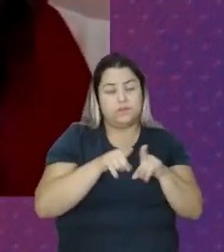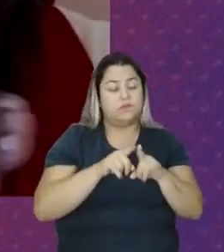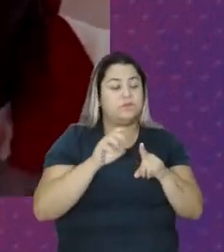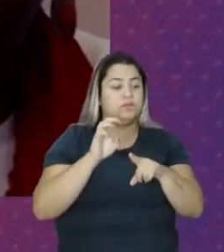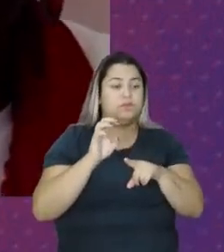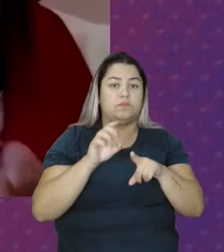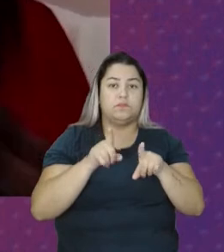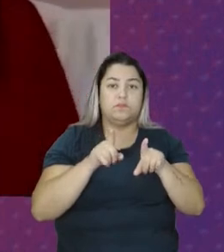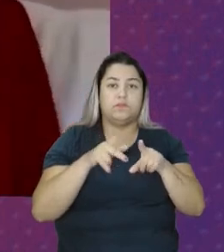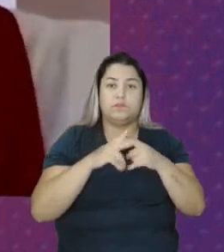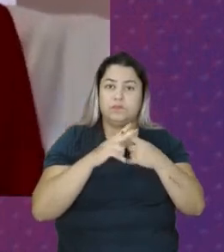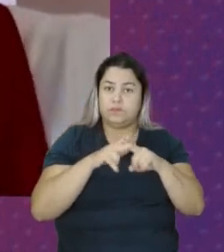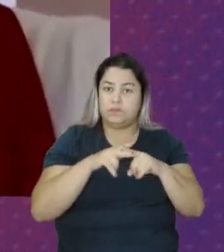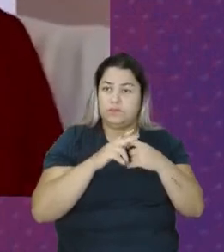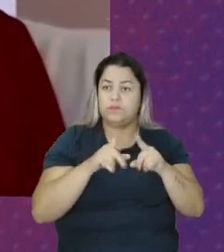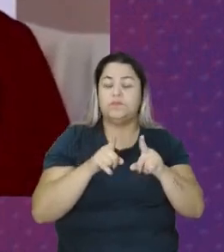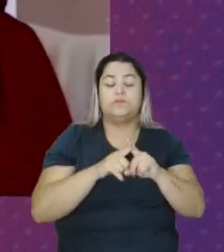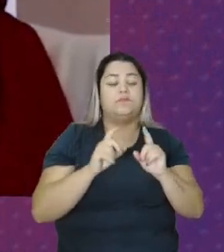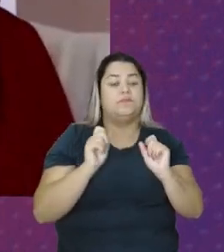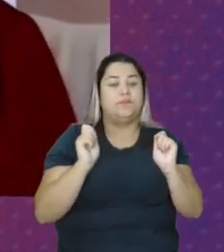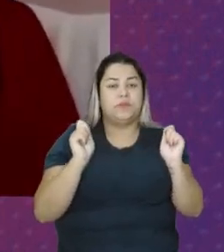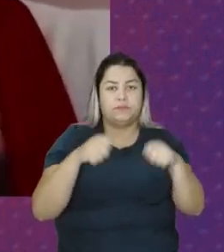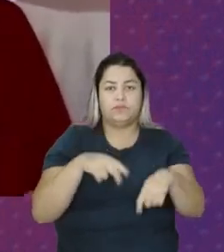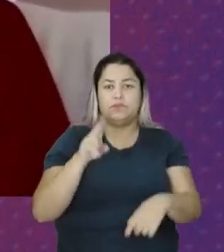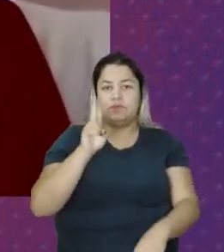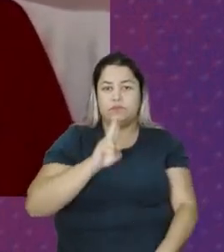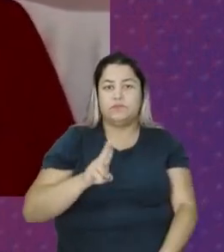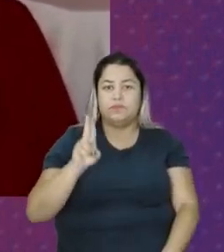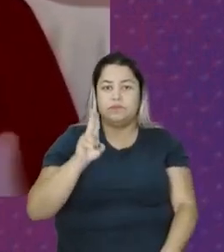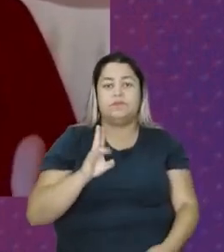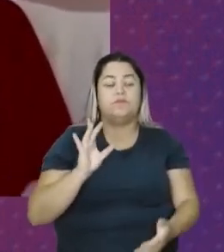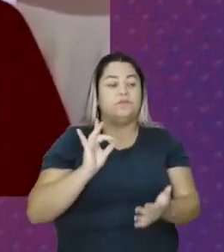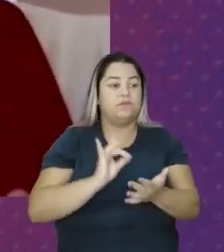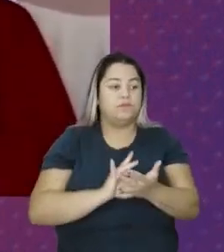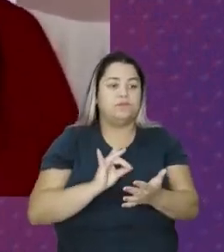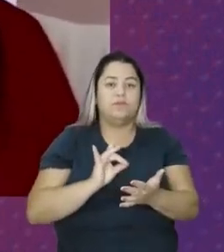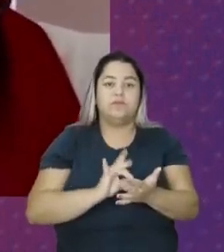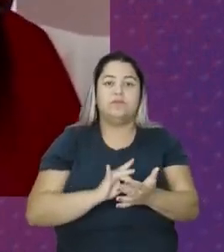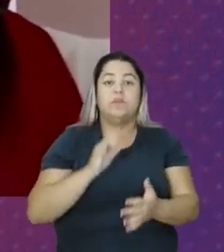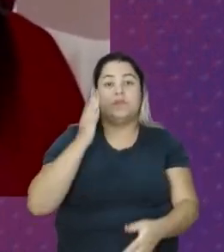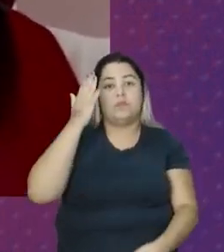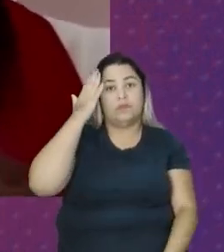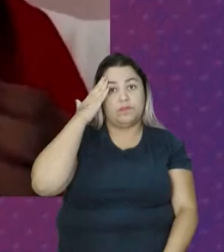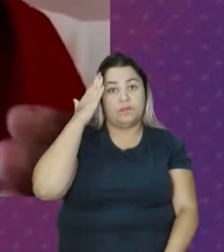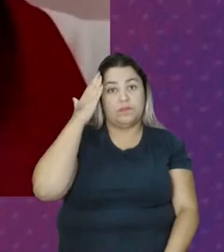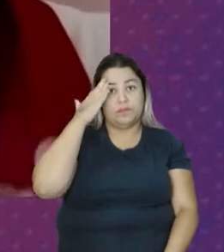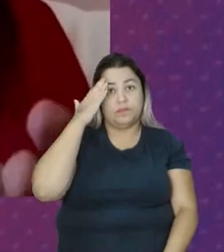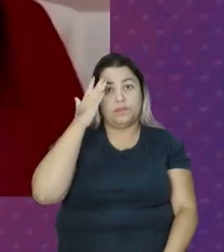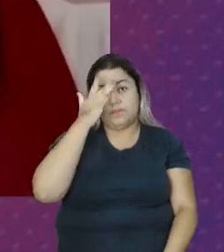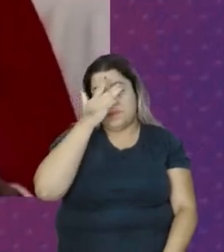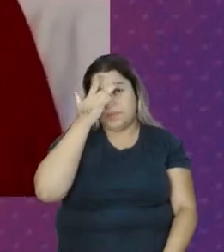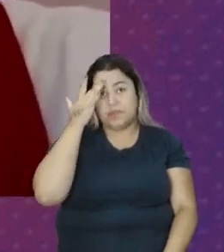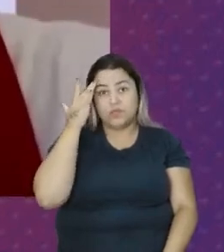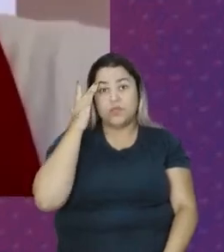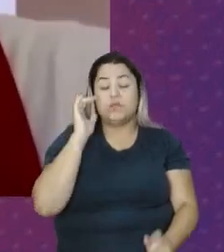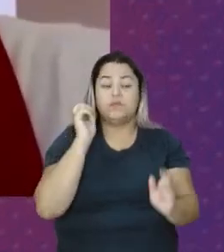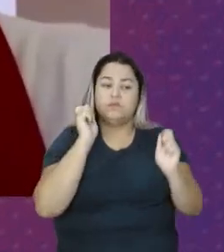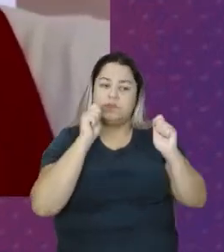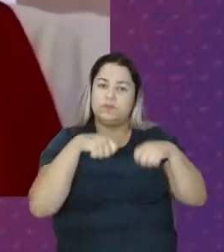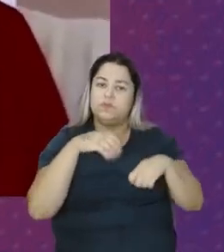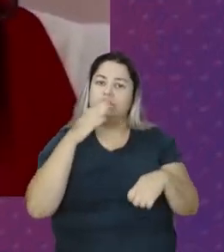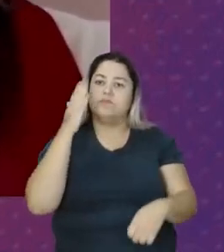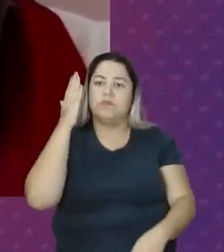estratégicos que nós precisamos utilizar. Logicamente, a sabedoria. As pessoas precisam